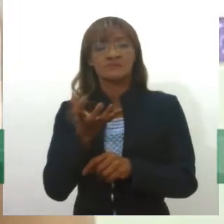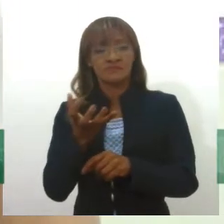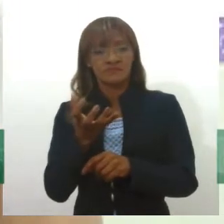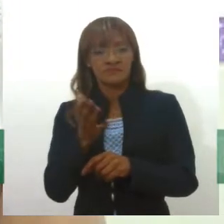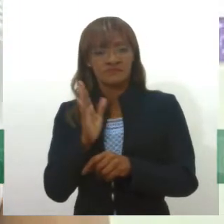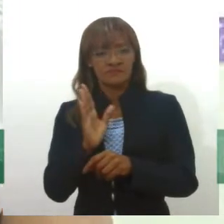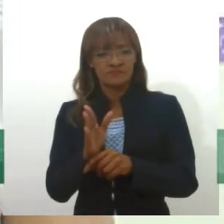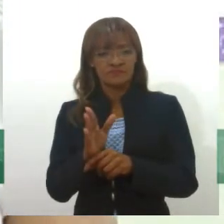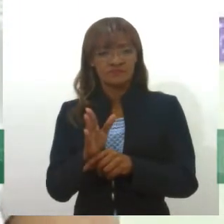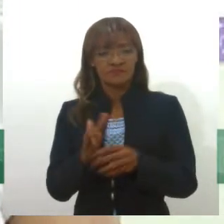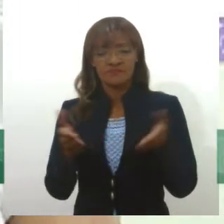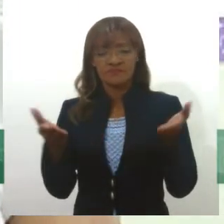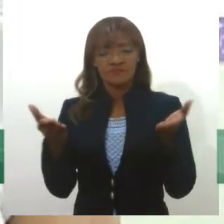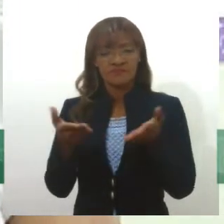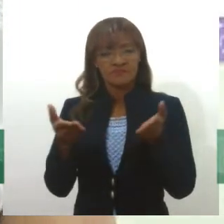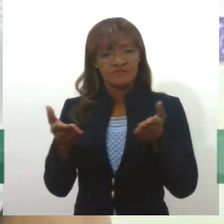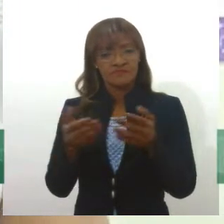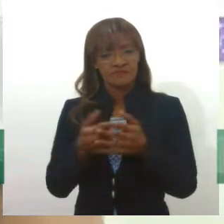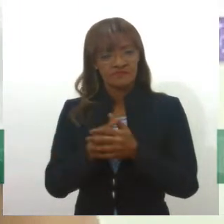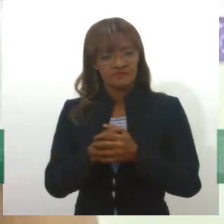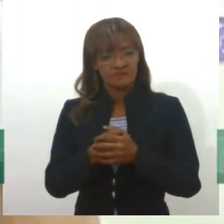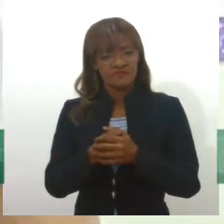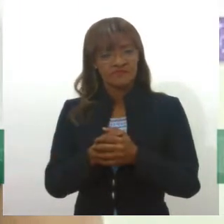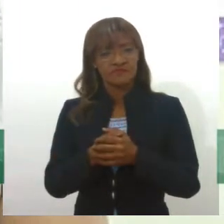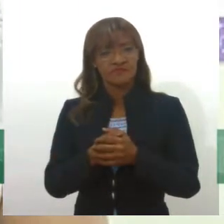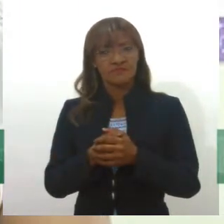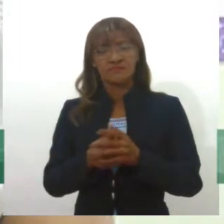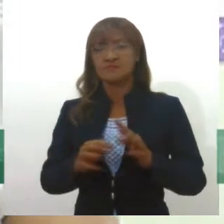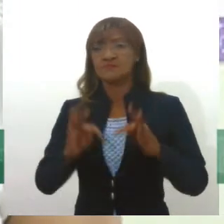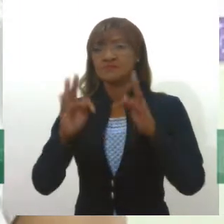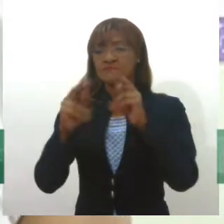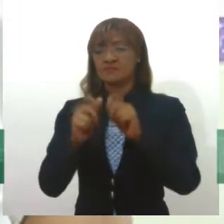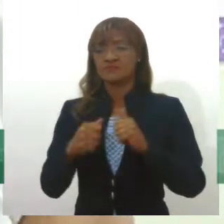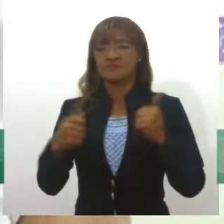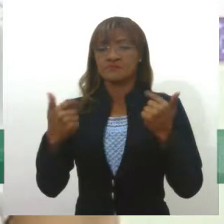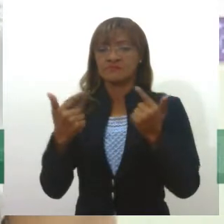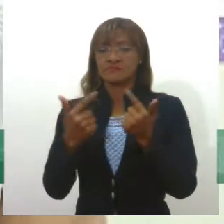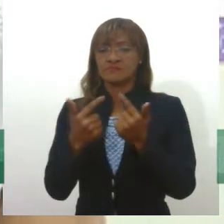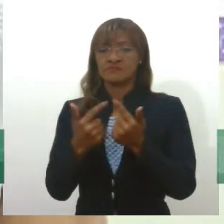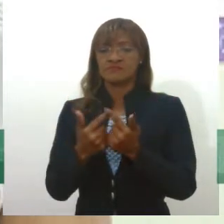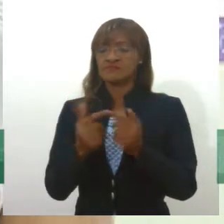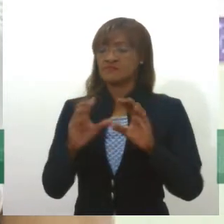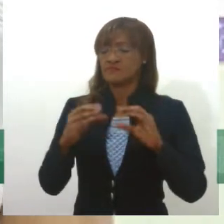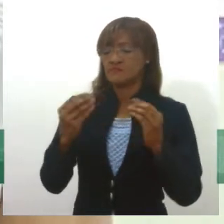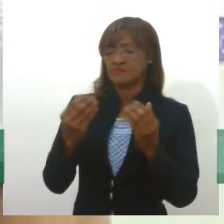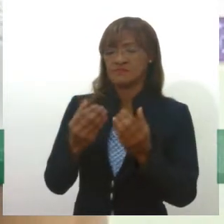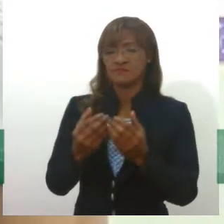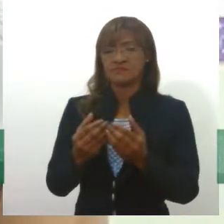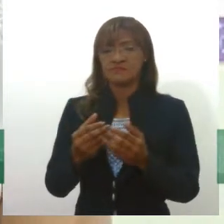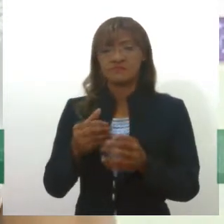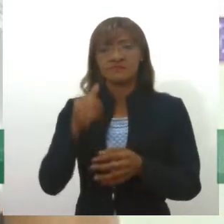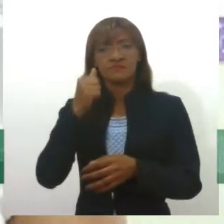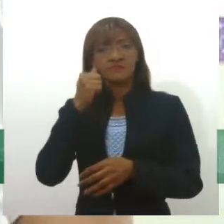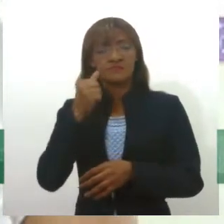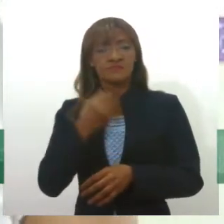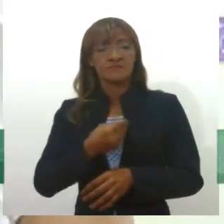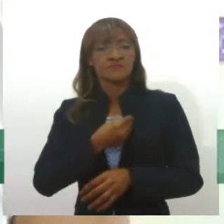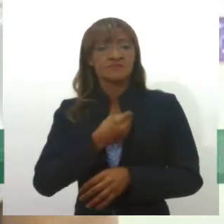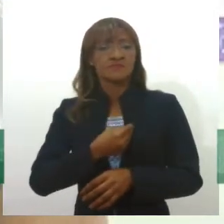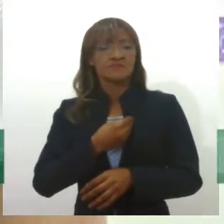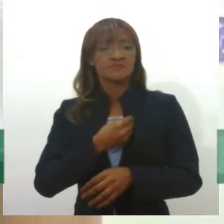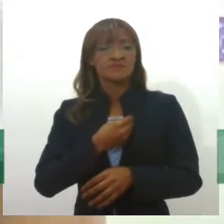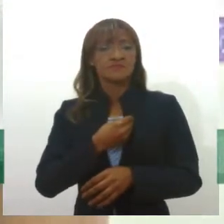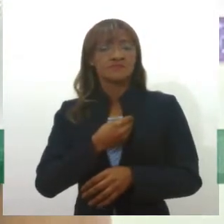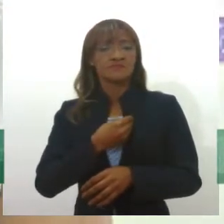mulheres nas câmaras legislativas, na política eleitoral, né, dos mandatos, tem sido uma